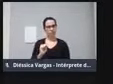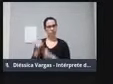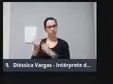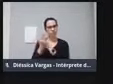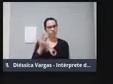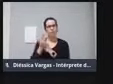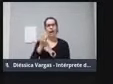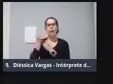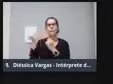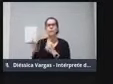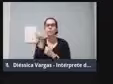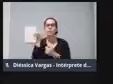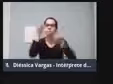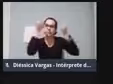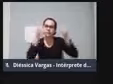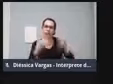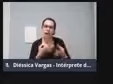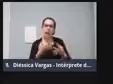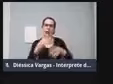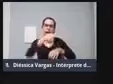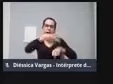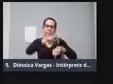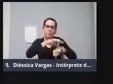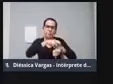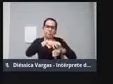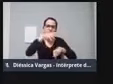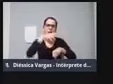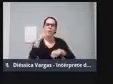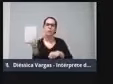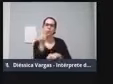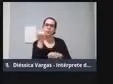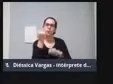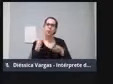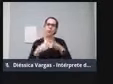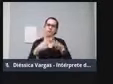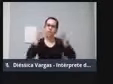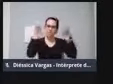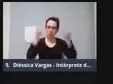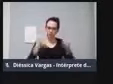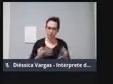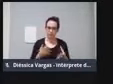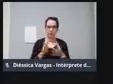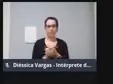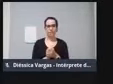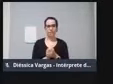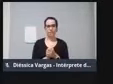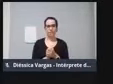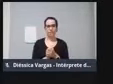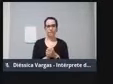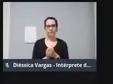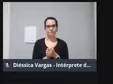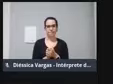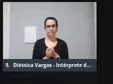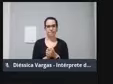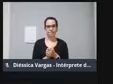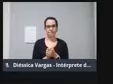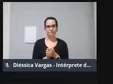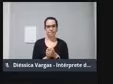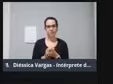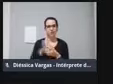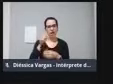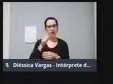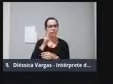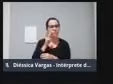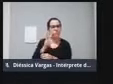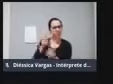das abelhas com os alunos, e, após isso, eles fizeram a apresentação de colmeia em vidro. Então, ali nessas imagens dá para ver,